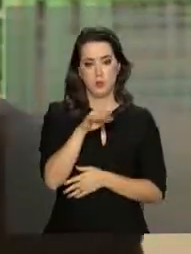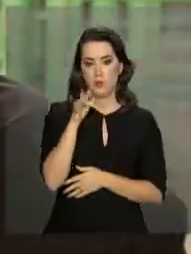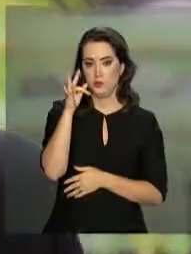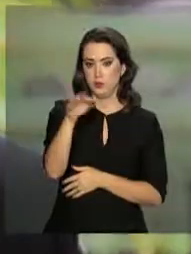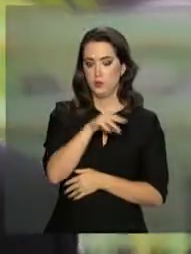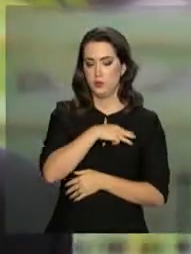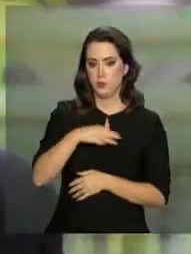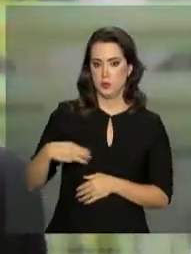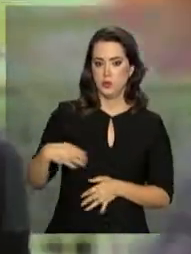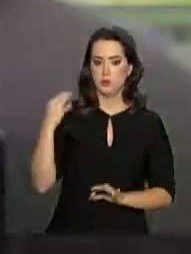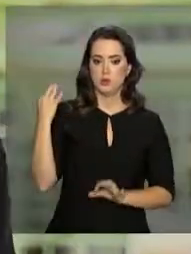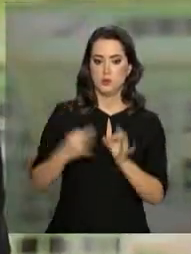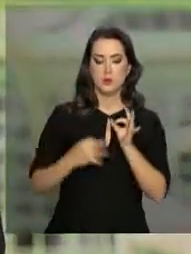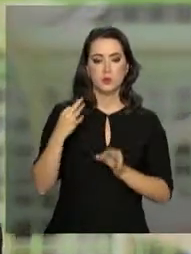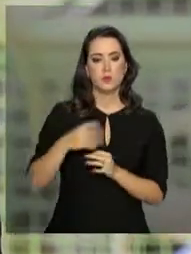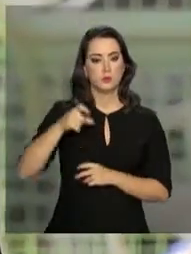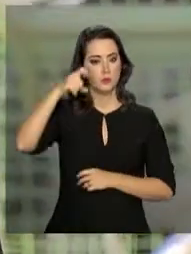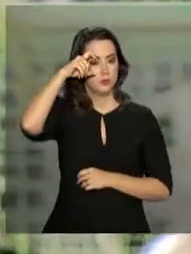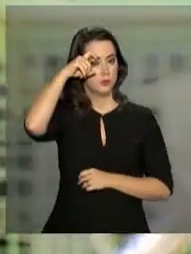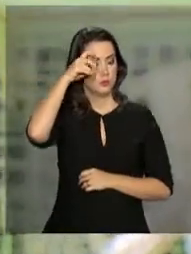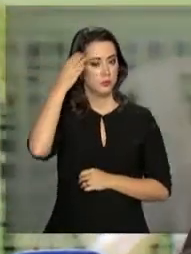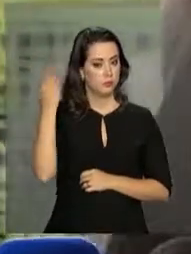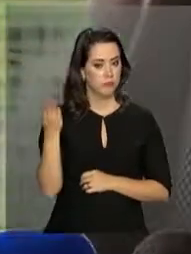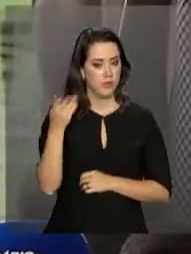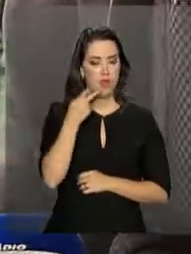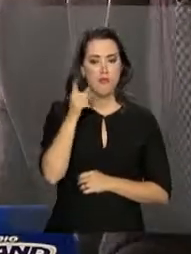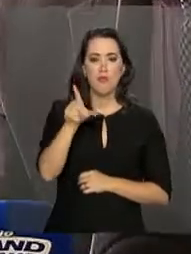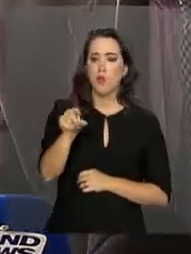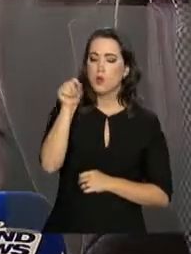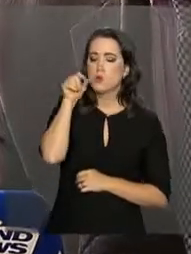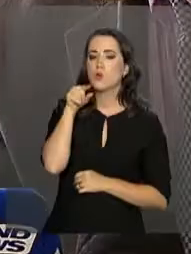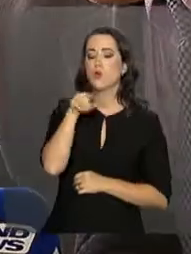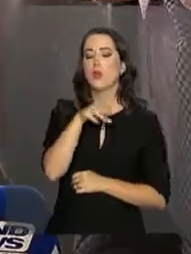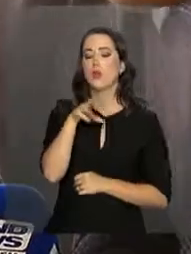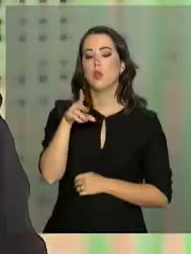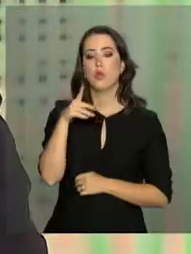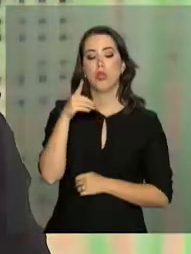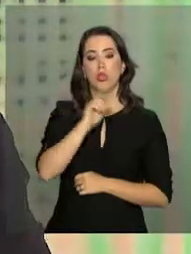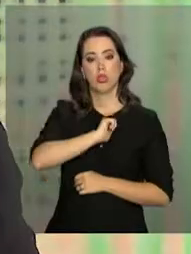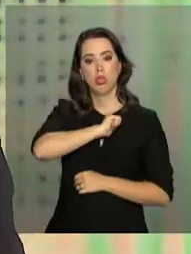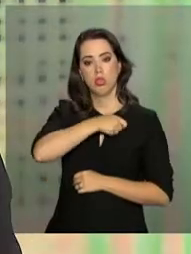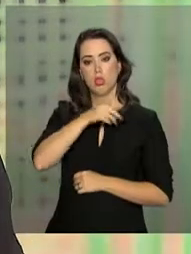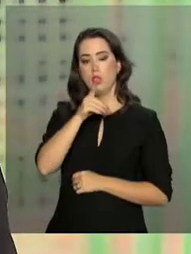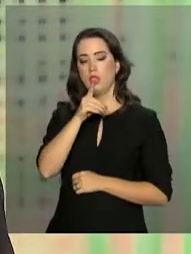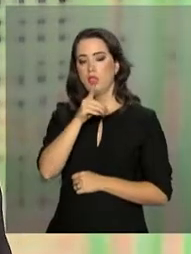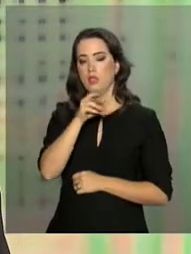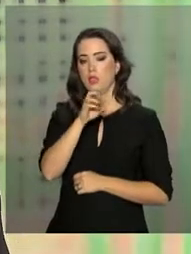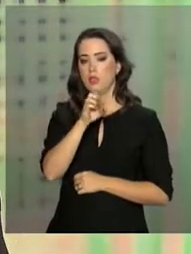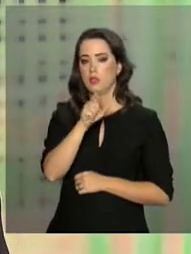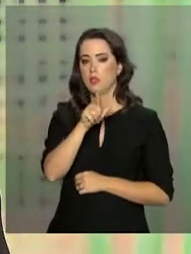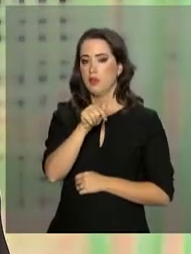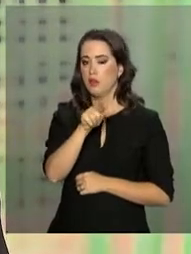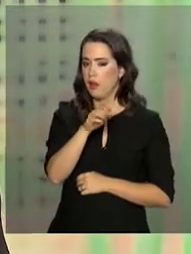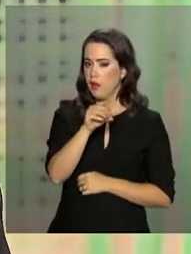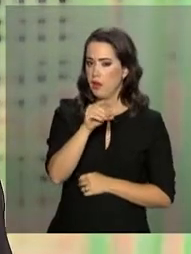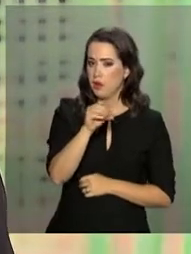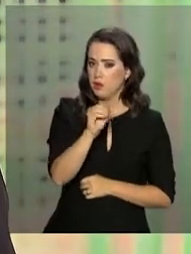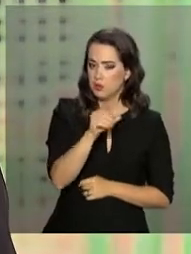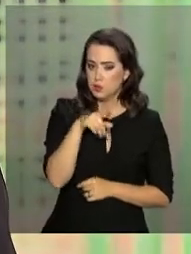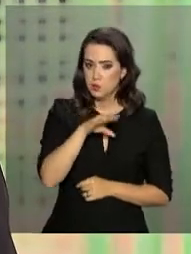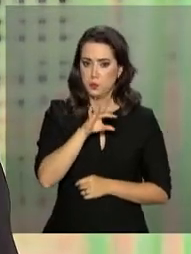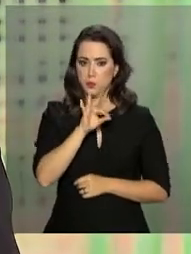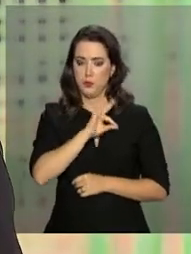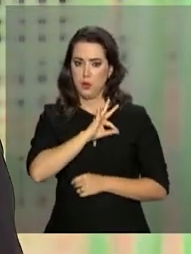ministro da justiça sérgio moro moura escolheu o delegado maurício valeixo atual superintendente da polícia federal no paraná